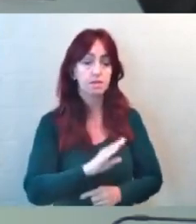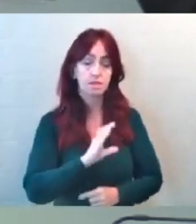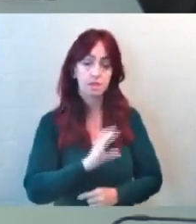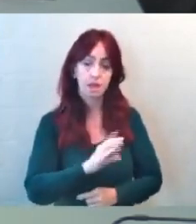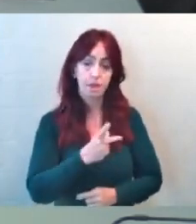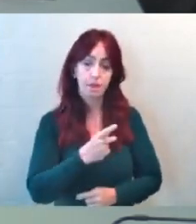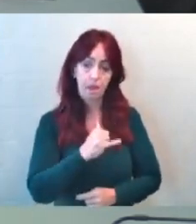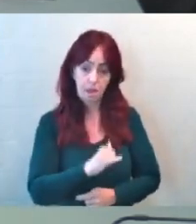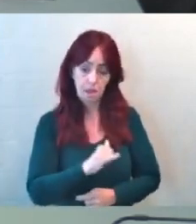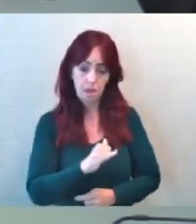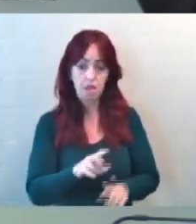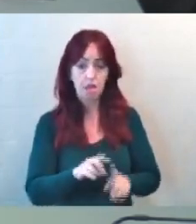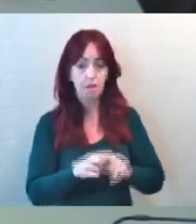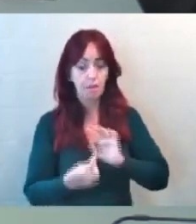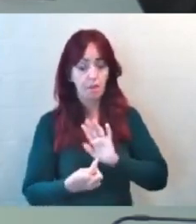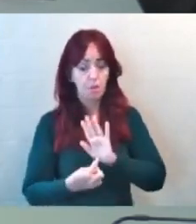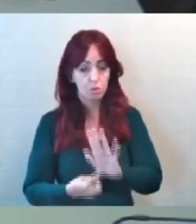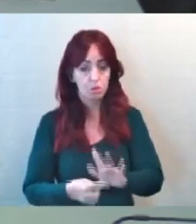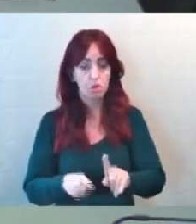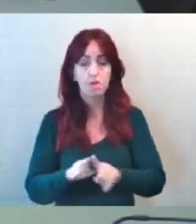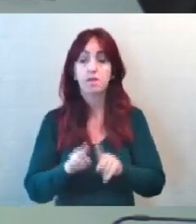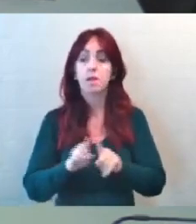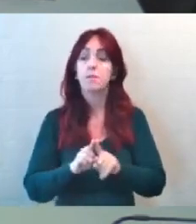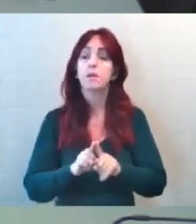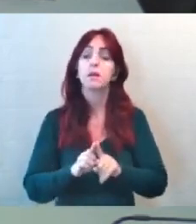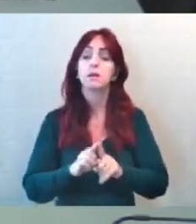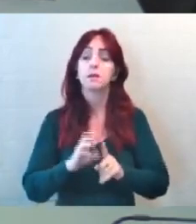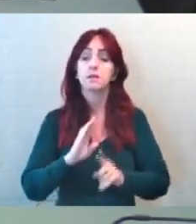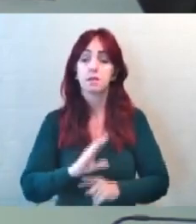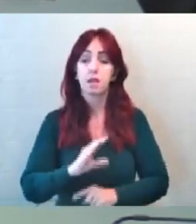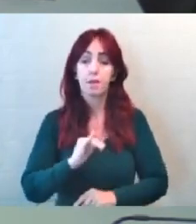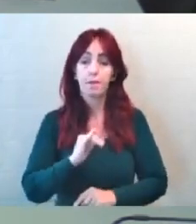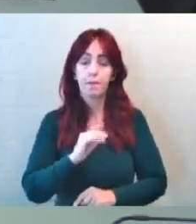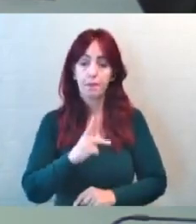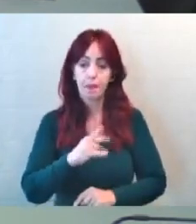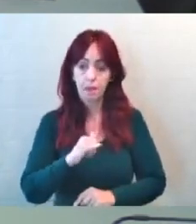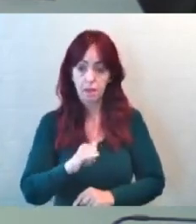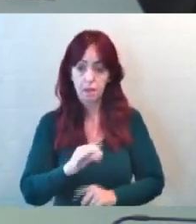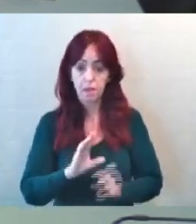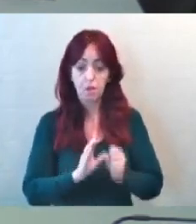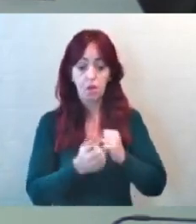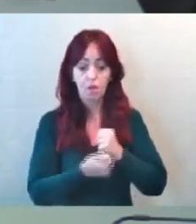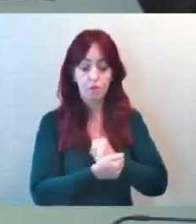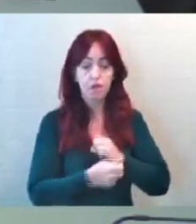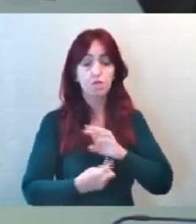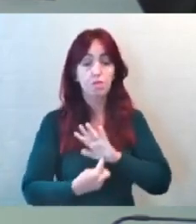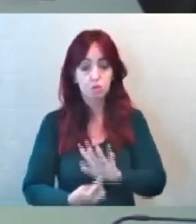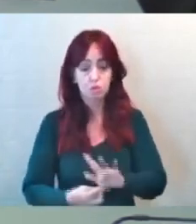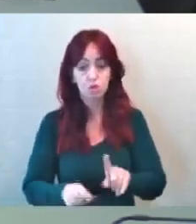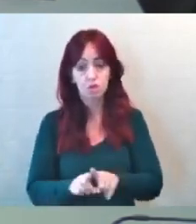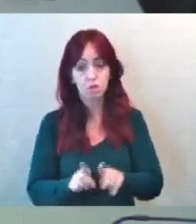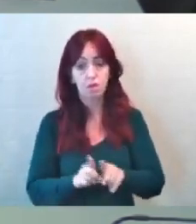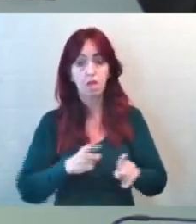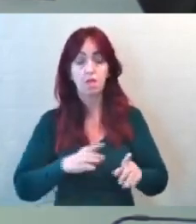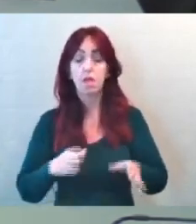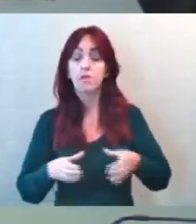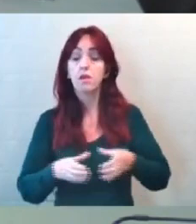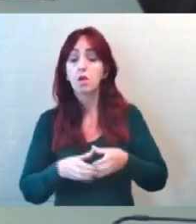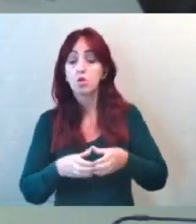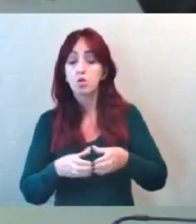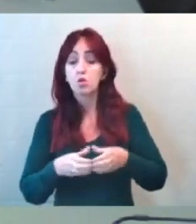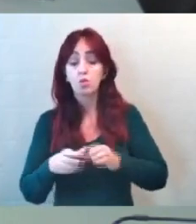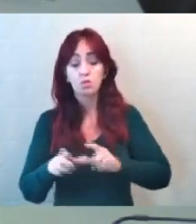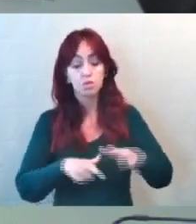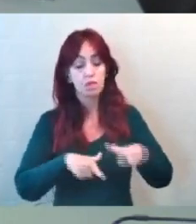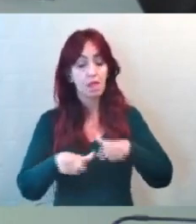isso. A CPI da Covid mostrou isso. Nós tivemos grupo de trabalho para revisão do contrato